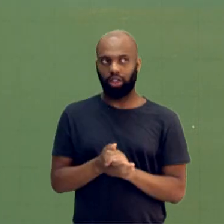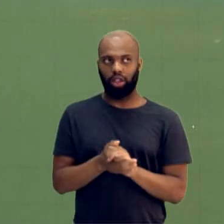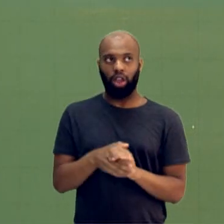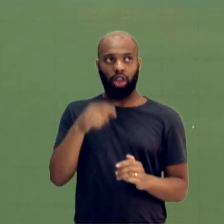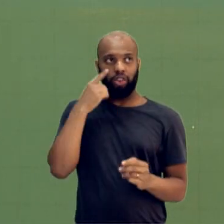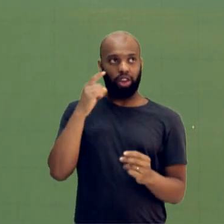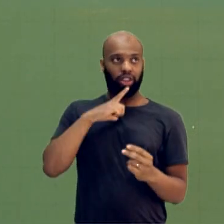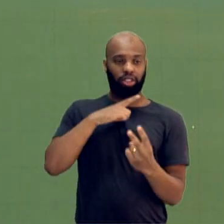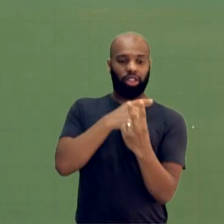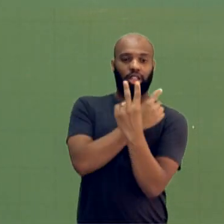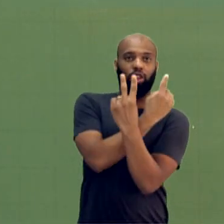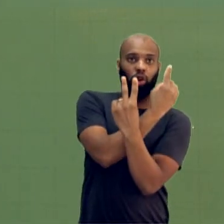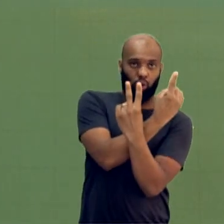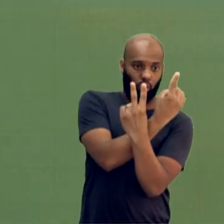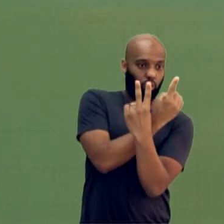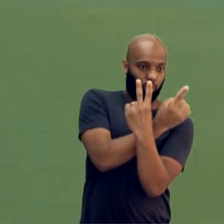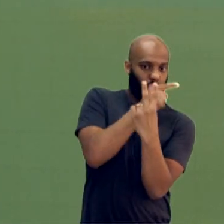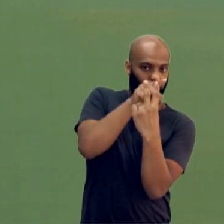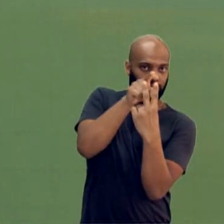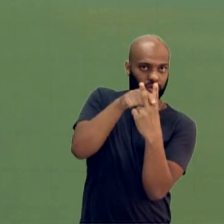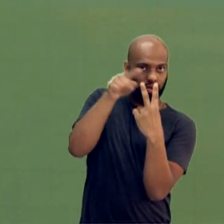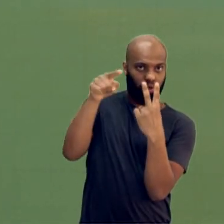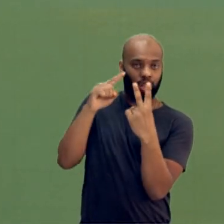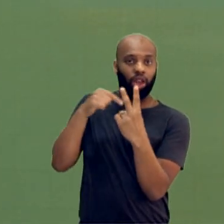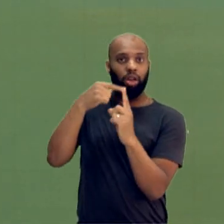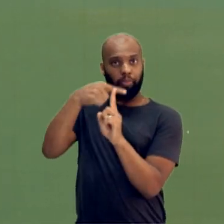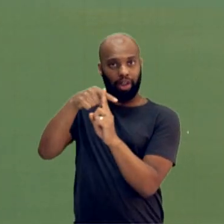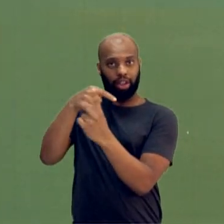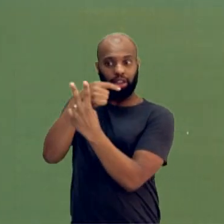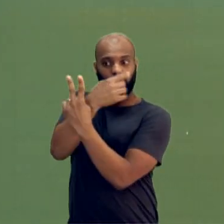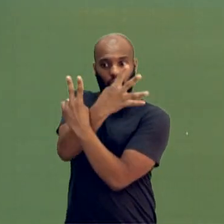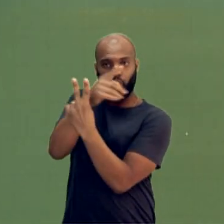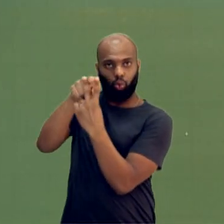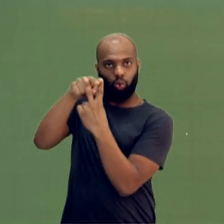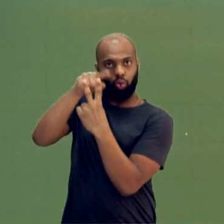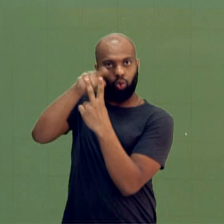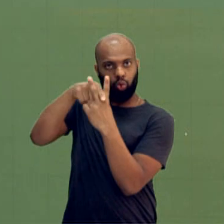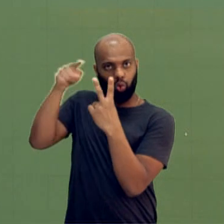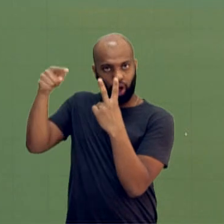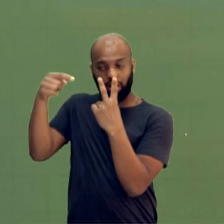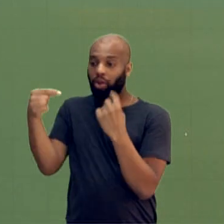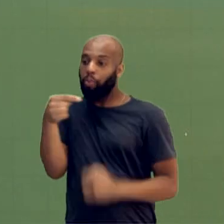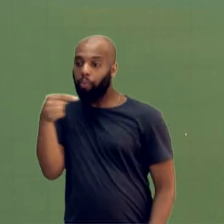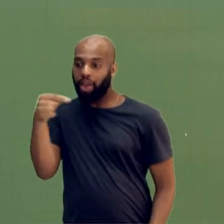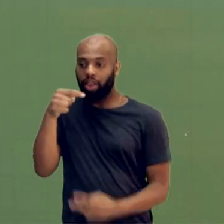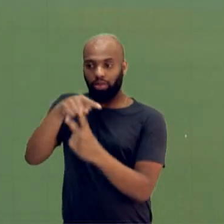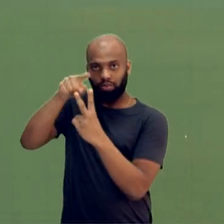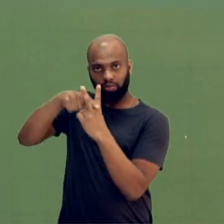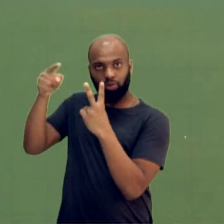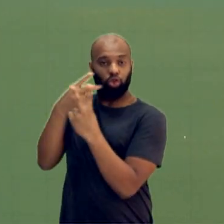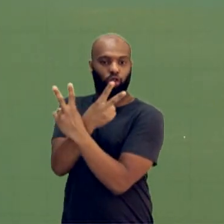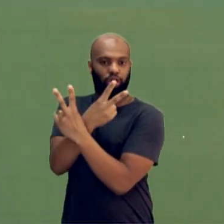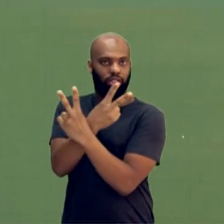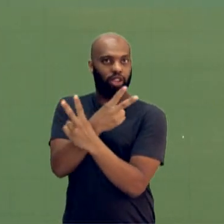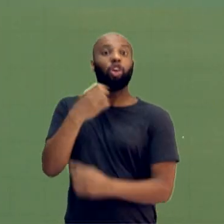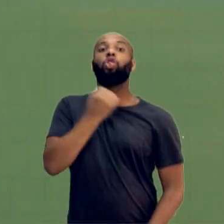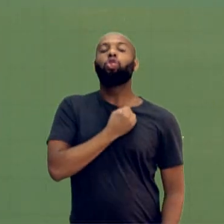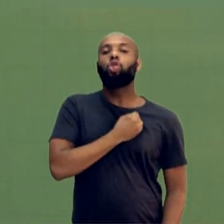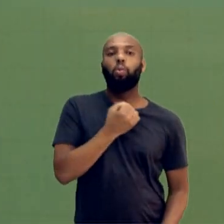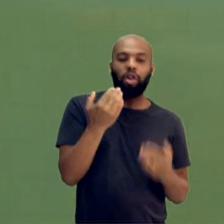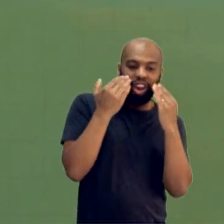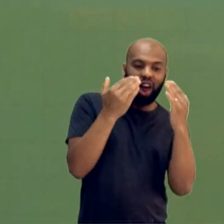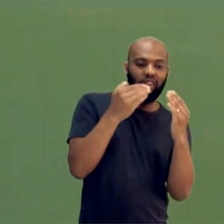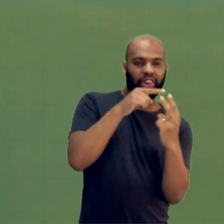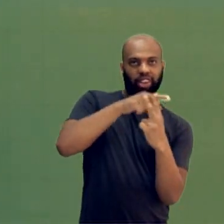O 1 mais o 4 menos o 2. Veja, é isso que você